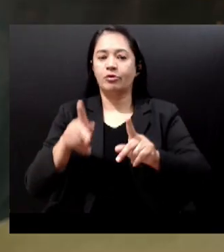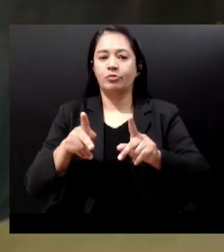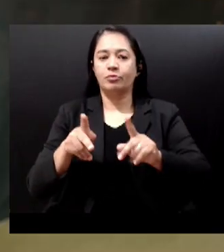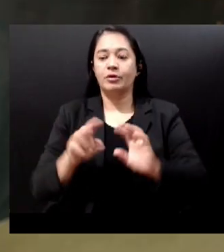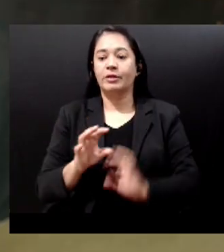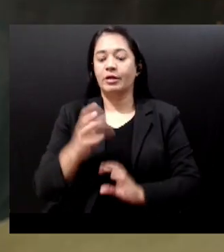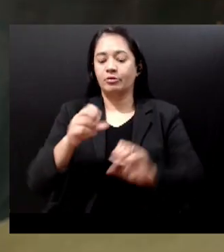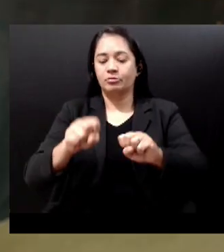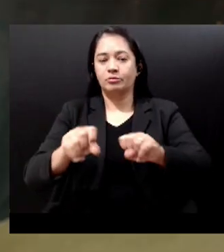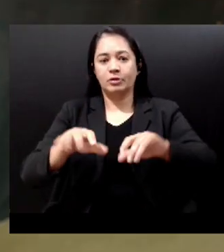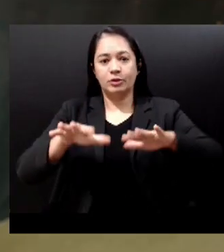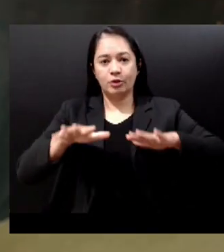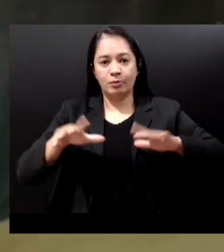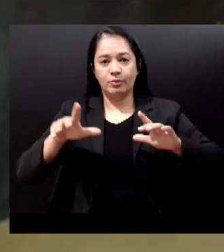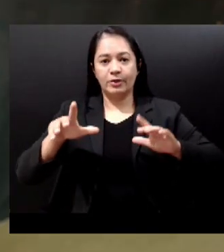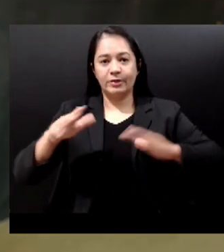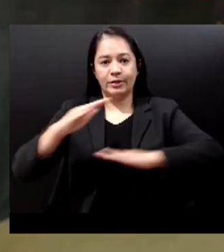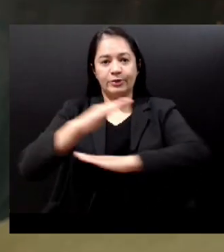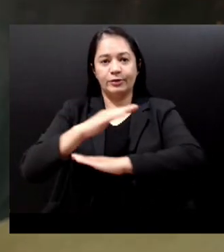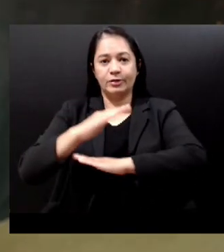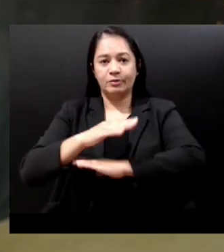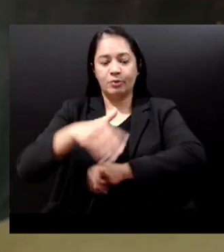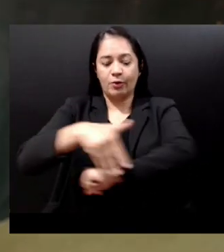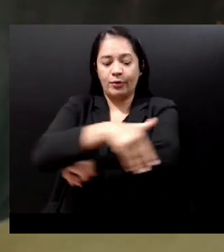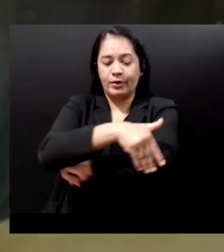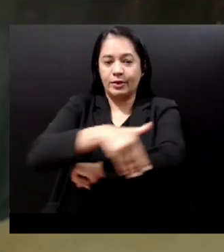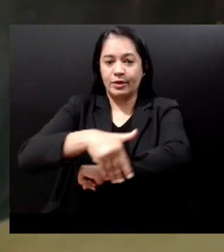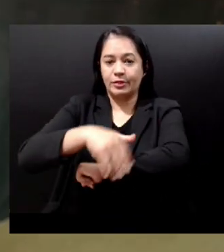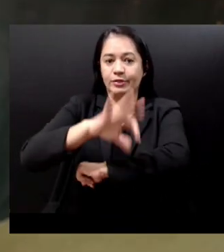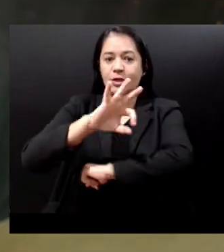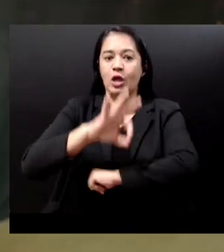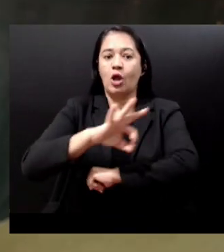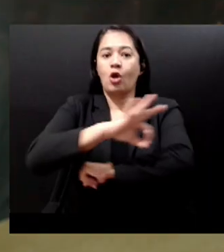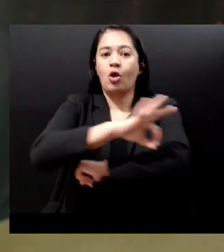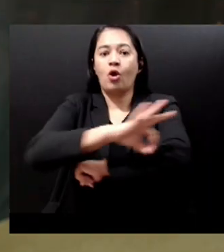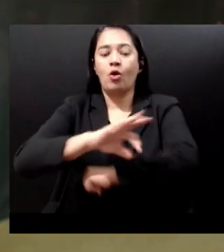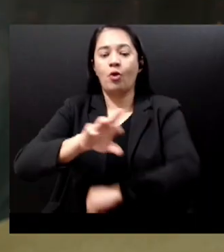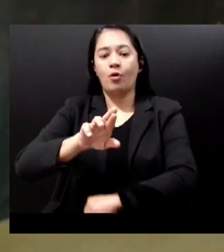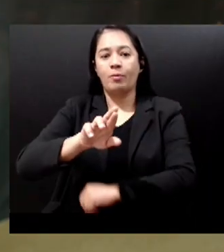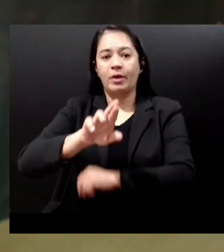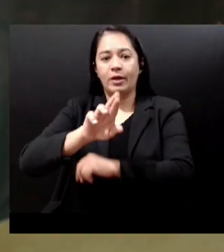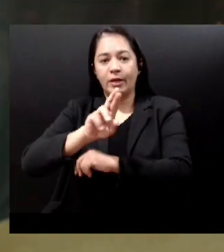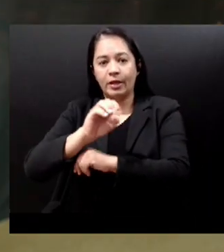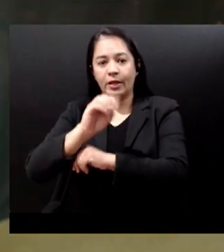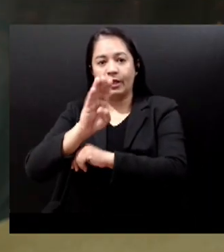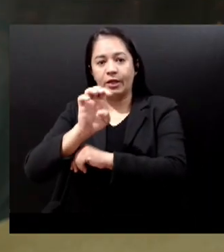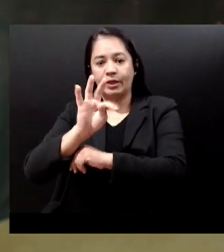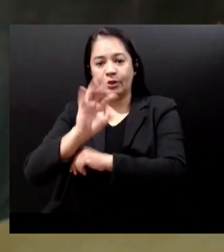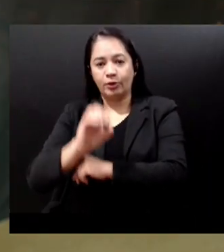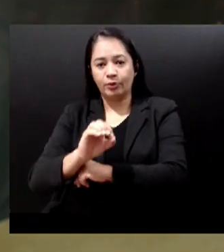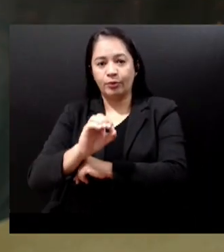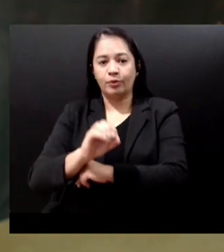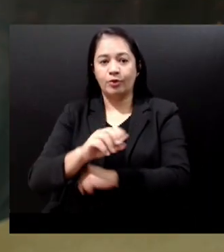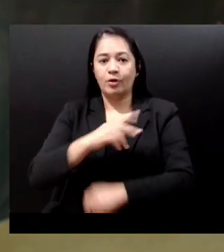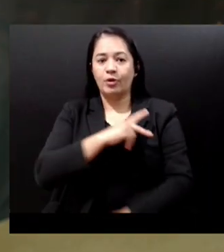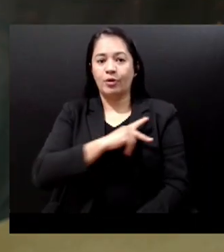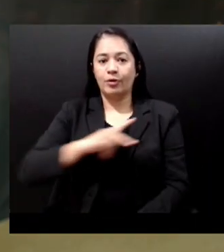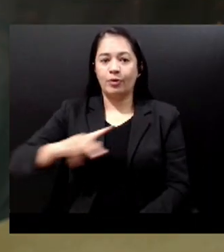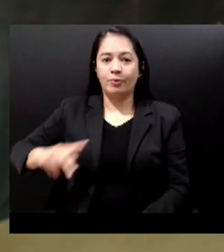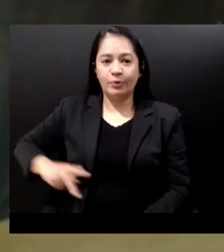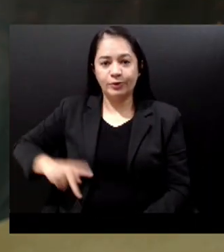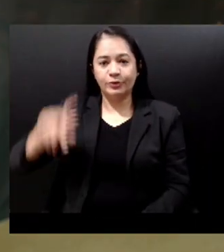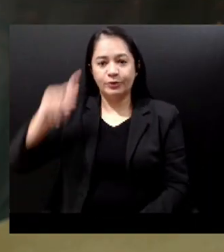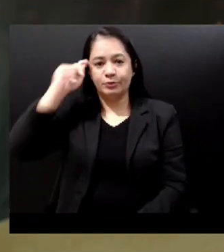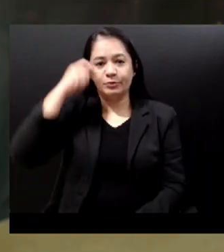Câmara. O endereço você já sabe, Avenida Engenheiro Roberto Mandio, número 66, no bairro Ponte Preta. É só chegar e participar. A gente também transmite aqui